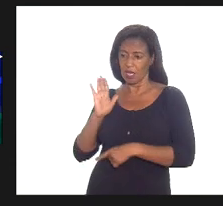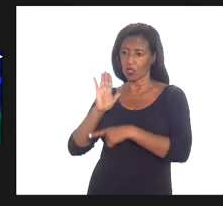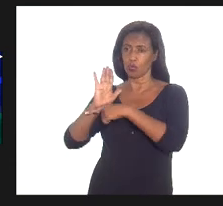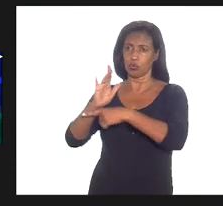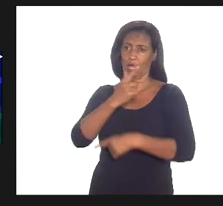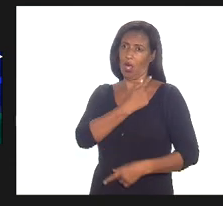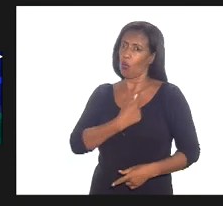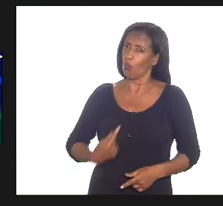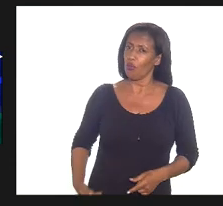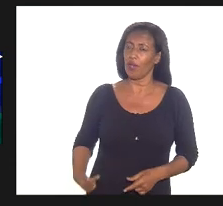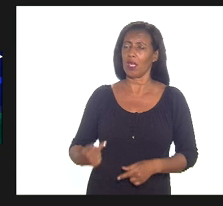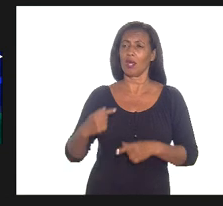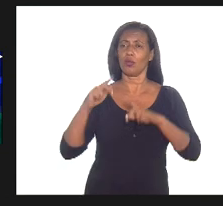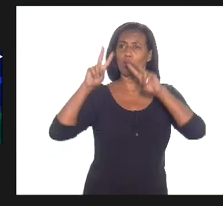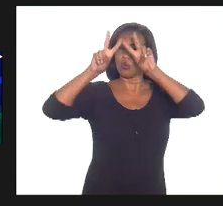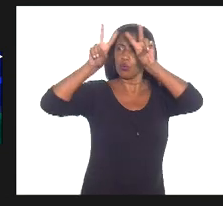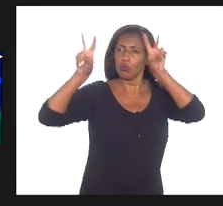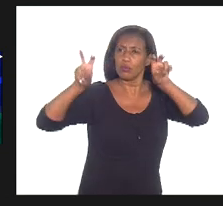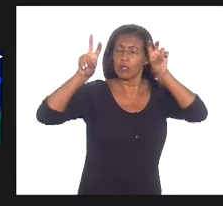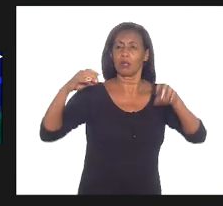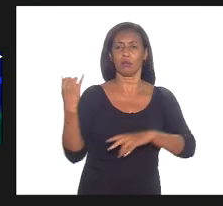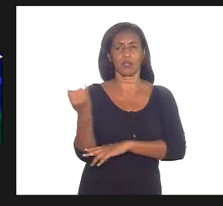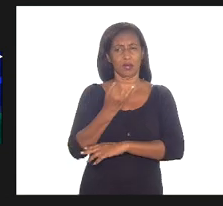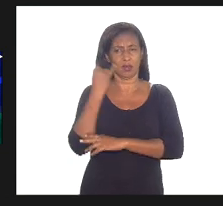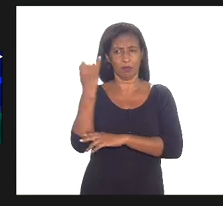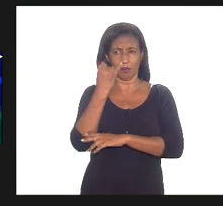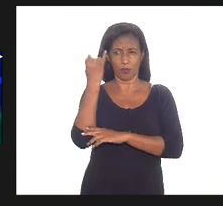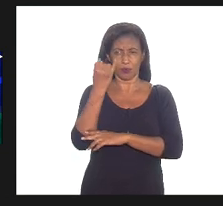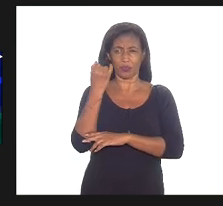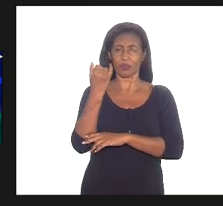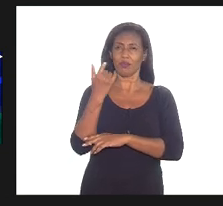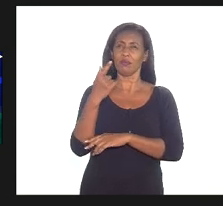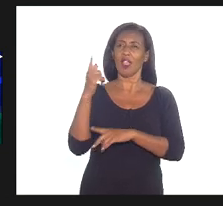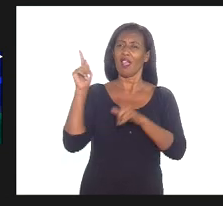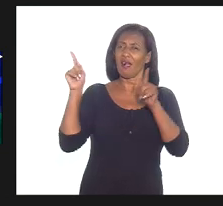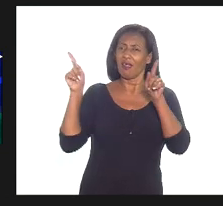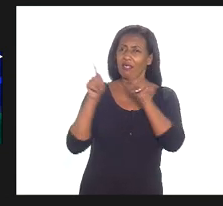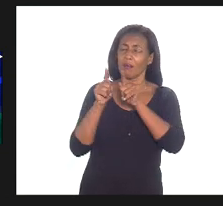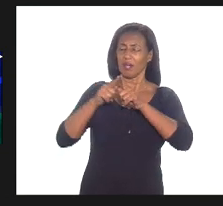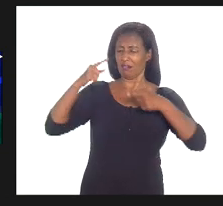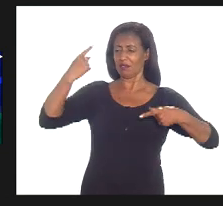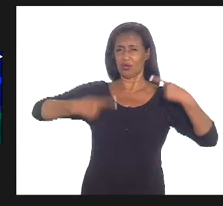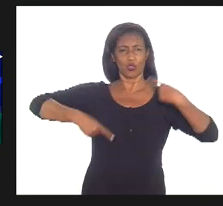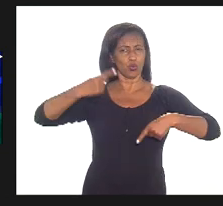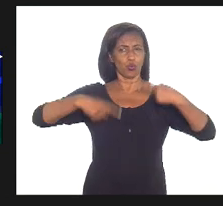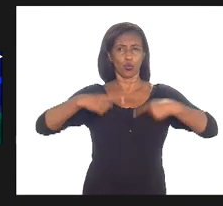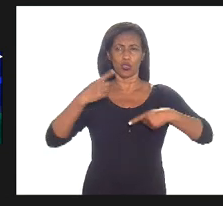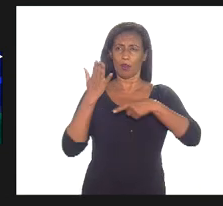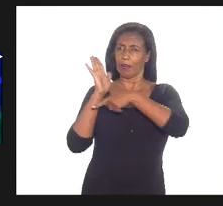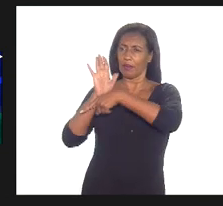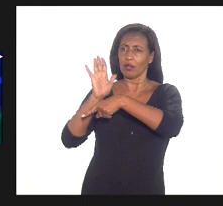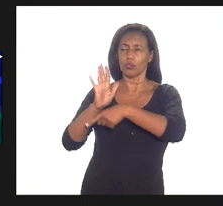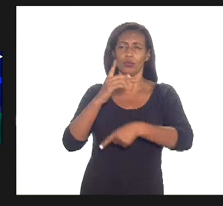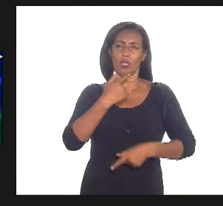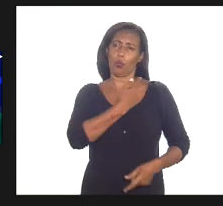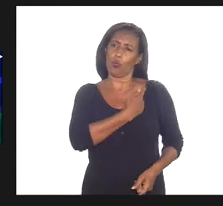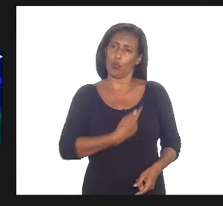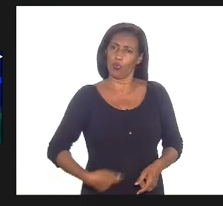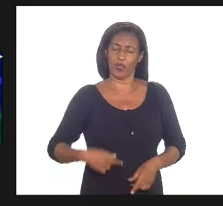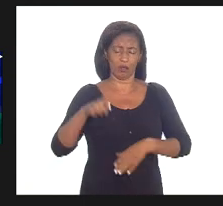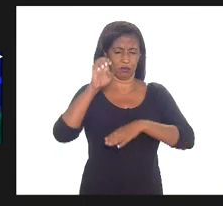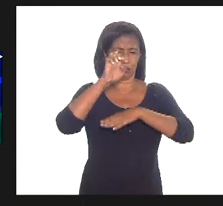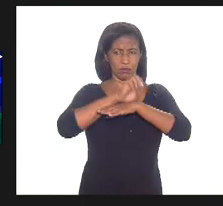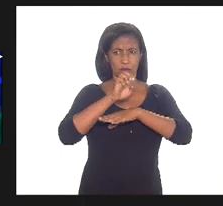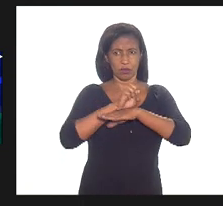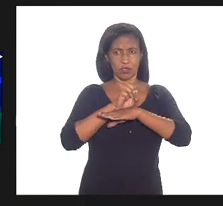botando matérias até que eram bastante polêmica às vezes até sem discutir amplamente para tentar ajudar o governo do estado de